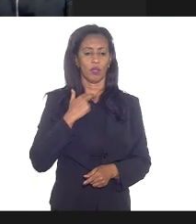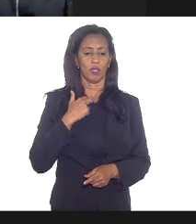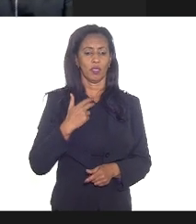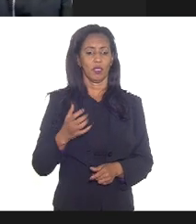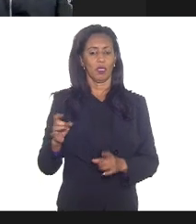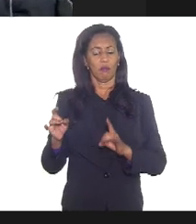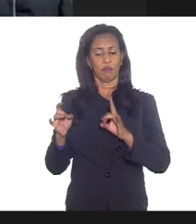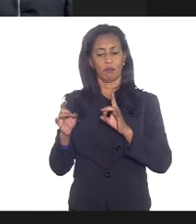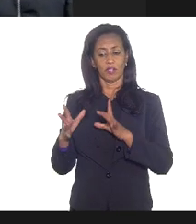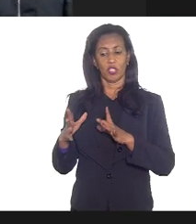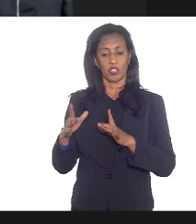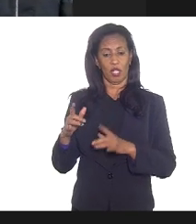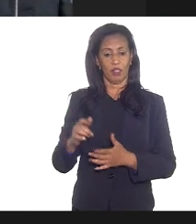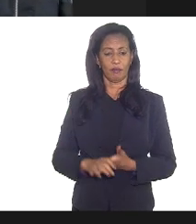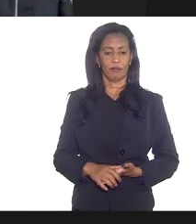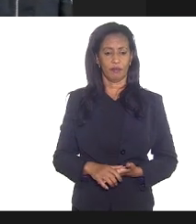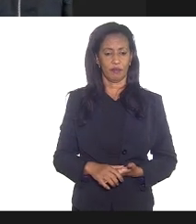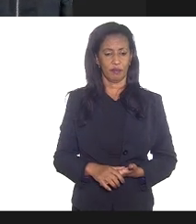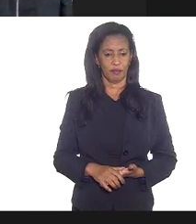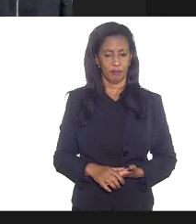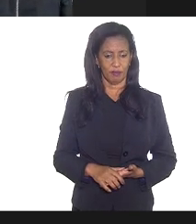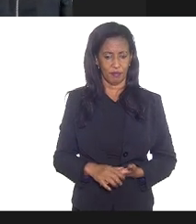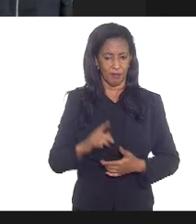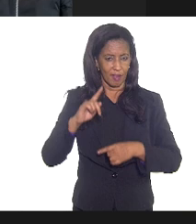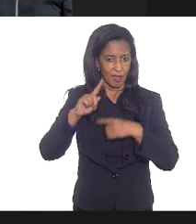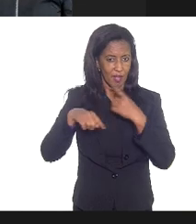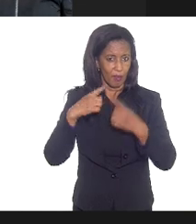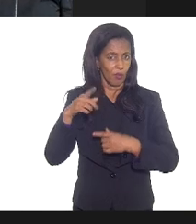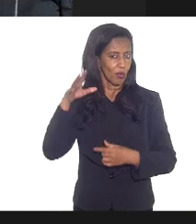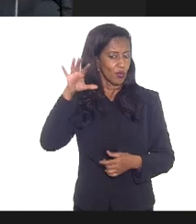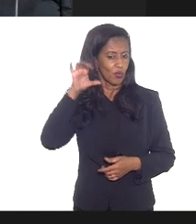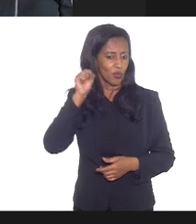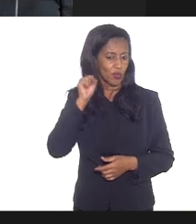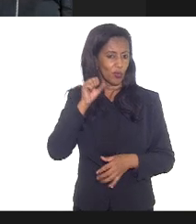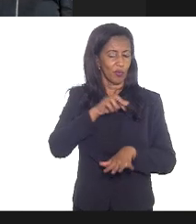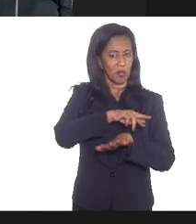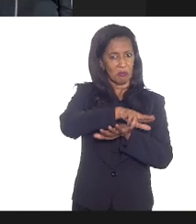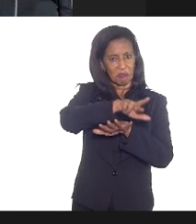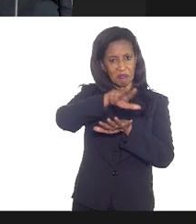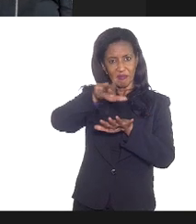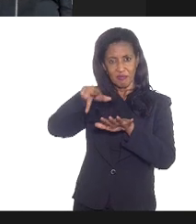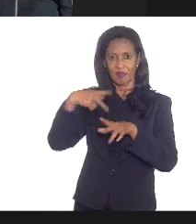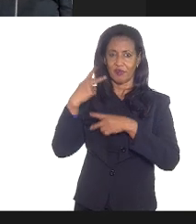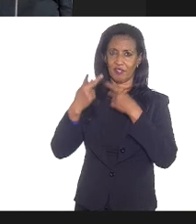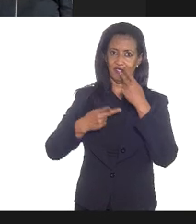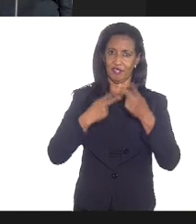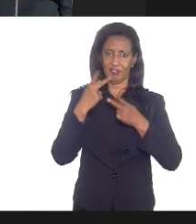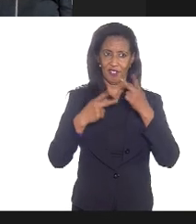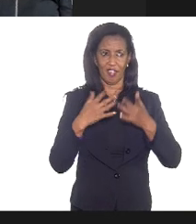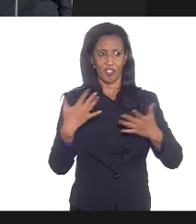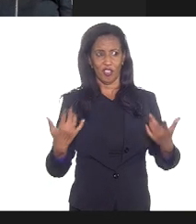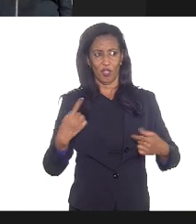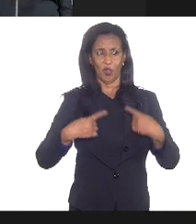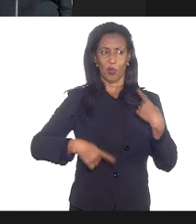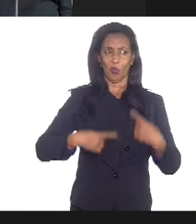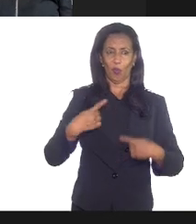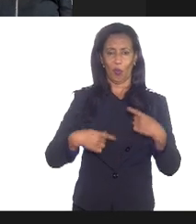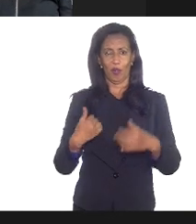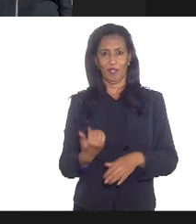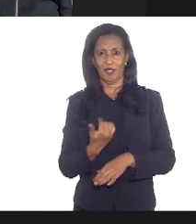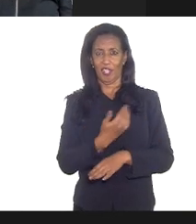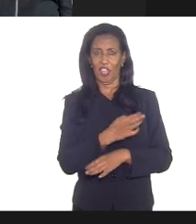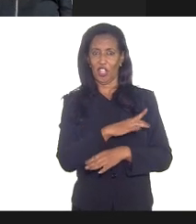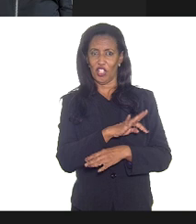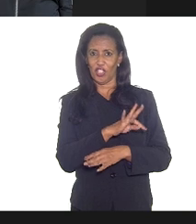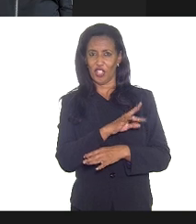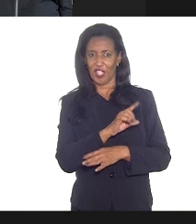deixar de chamar a atenção, depois de ouvir diversos pronunciamentos de alguns políticos de esquerda,